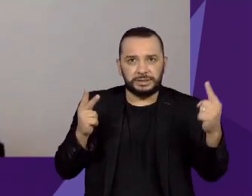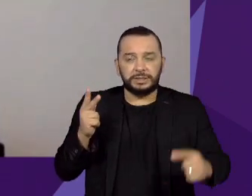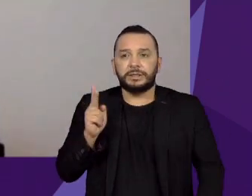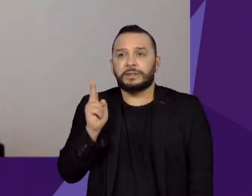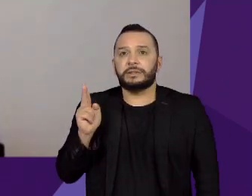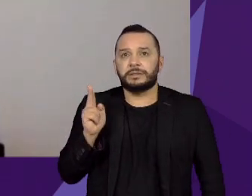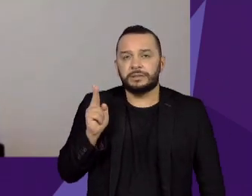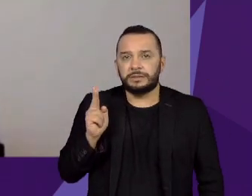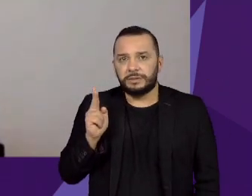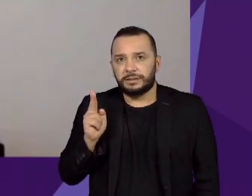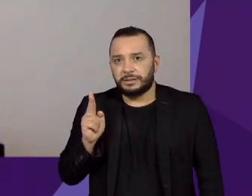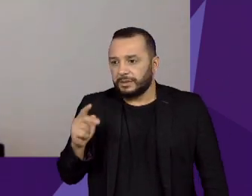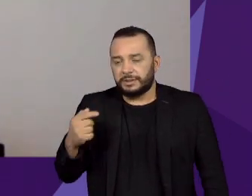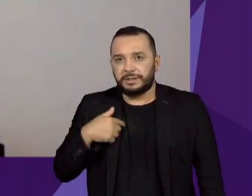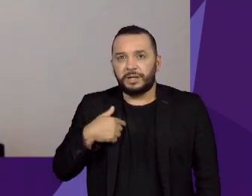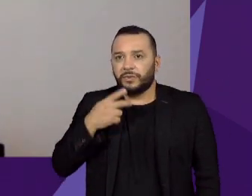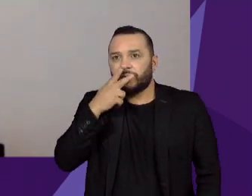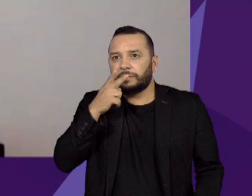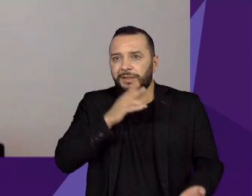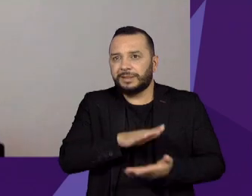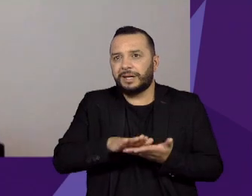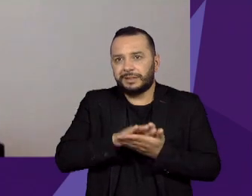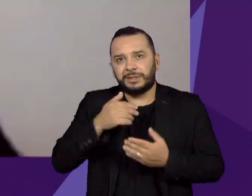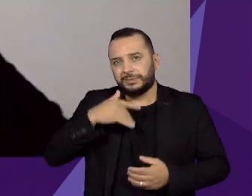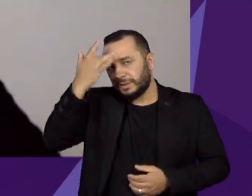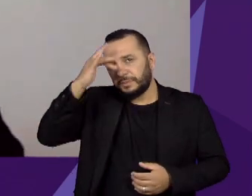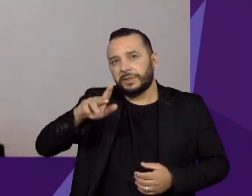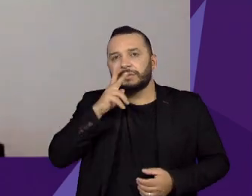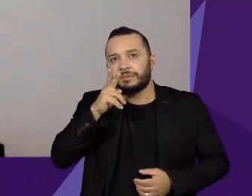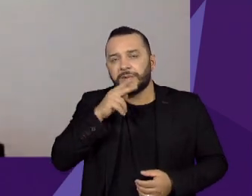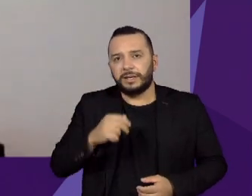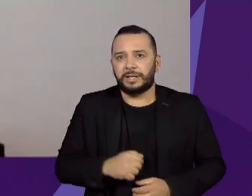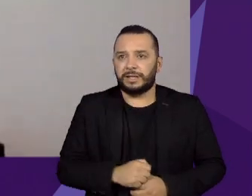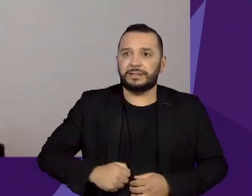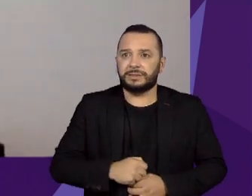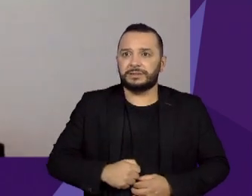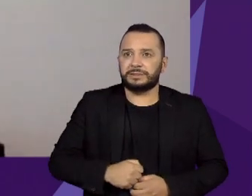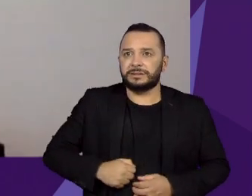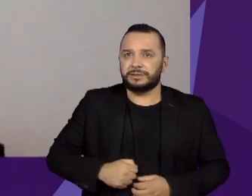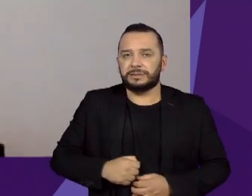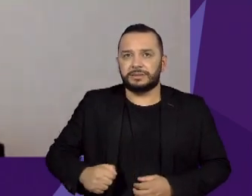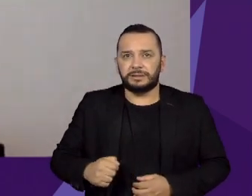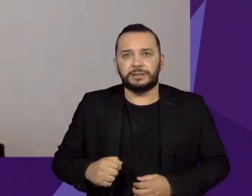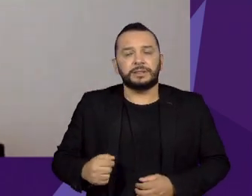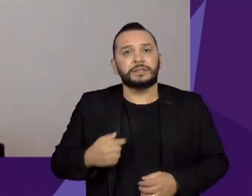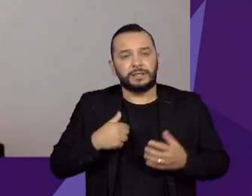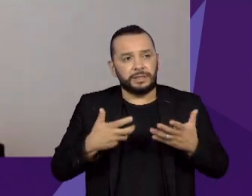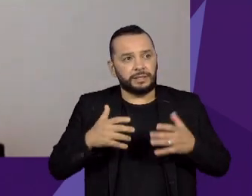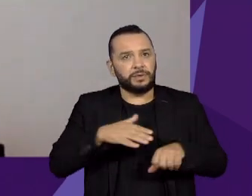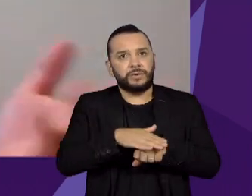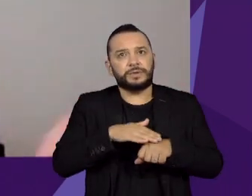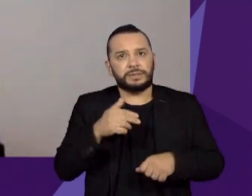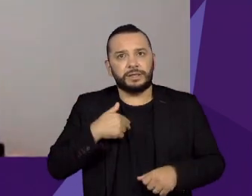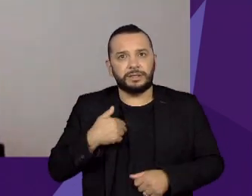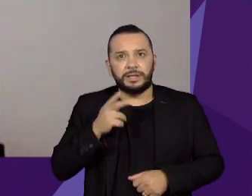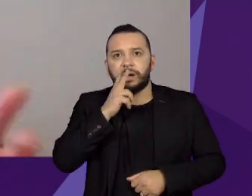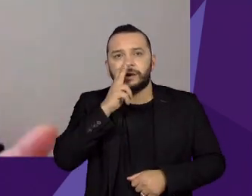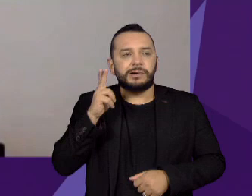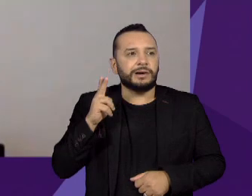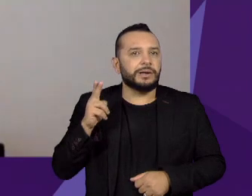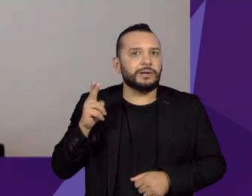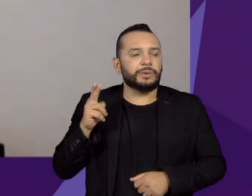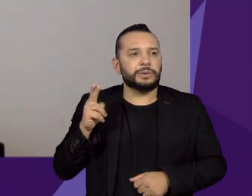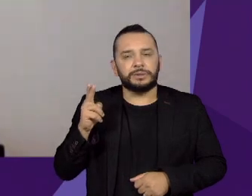ali queimando, sem eu fumar, porque eu não sabia fumar. E ela me cutucando, assim, o cara queria conversar. Eu punha na boca, saía aquela